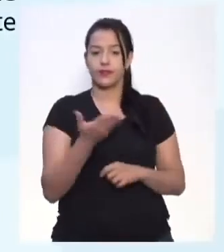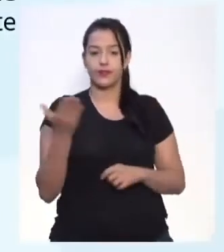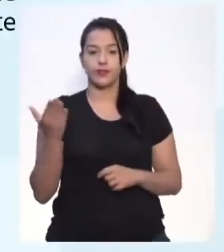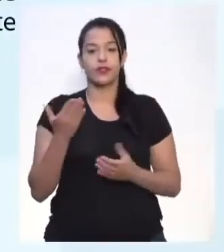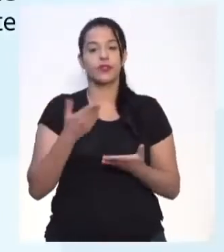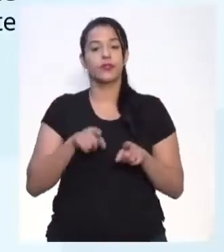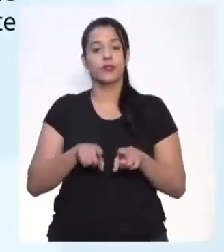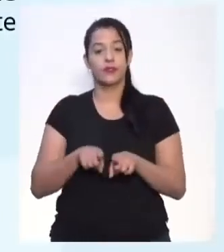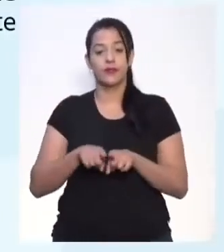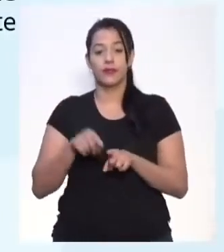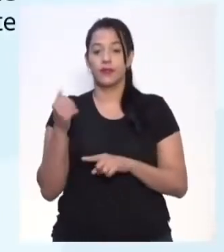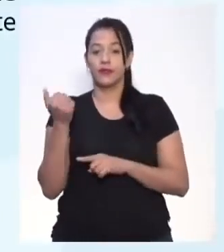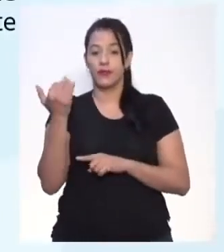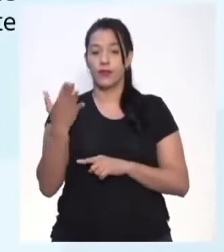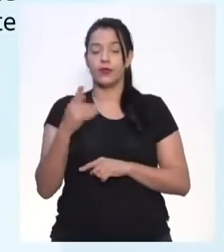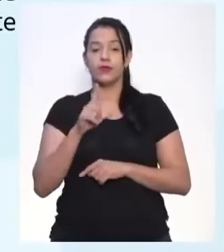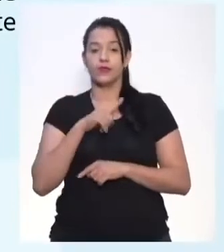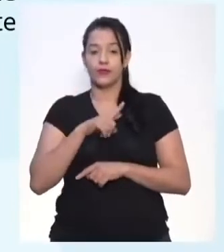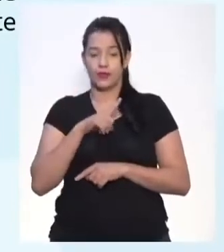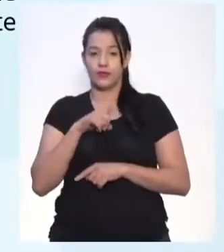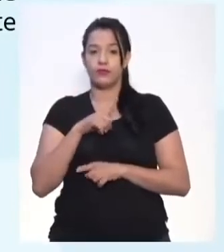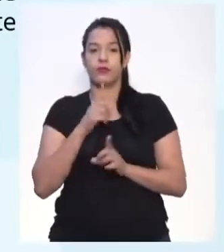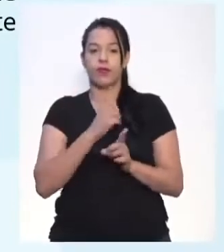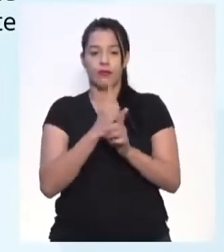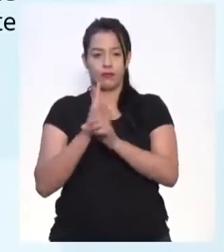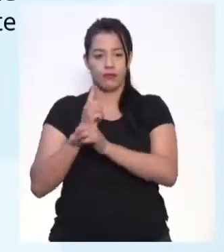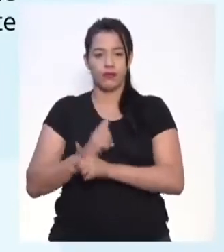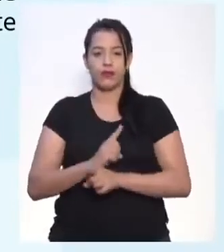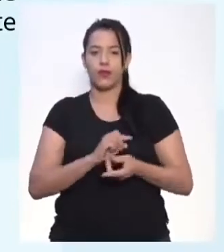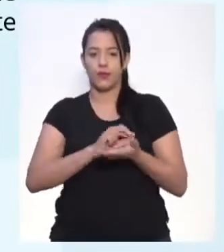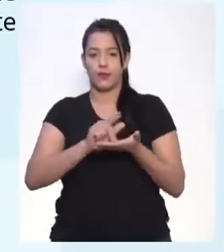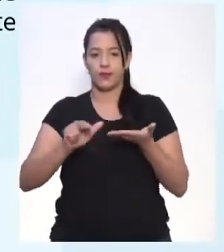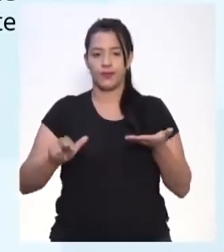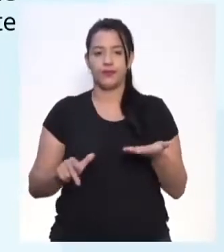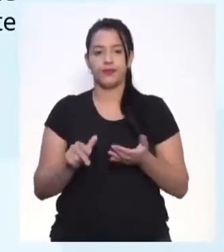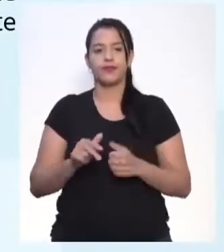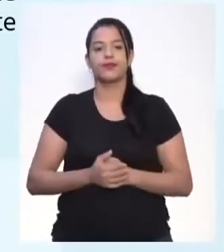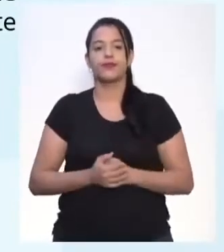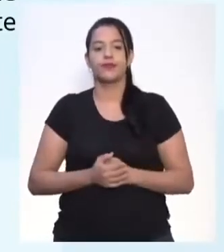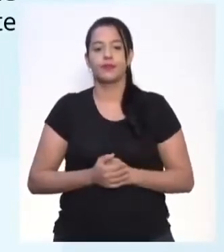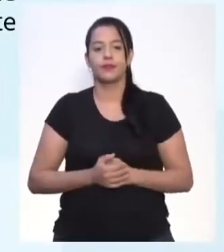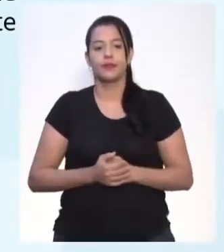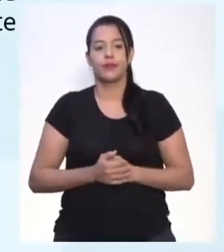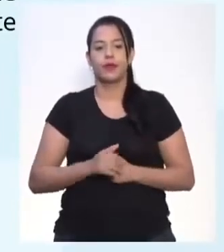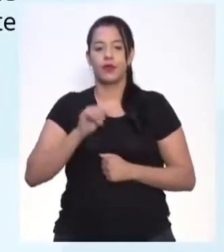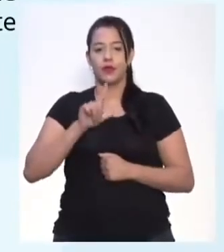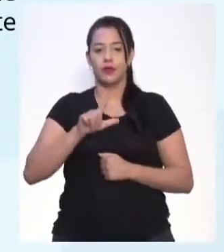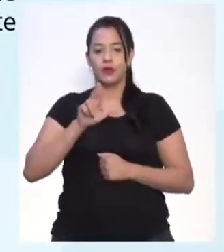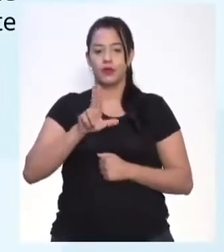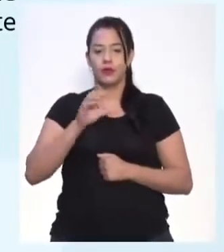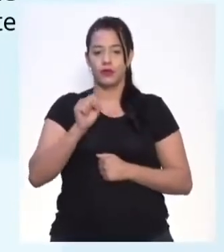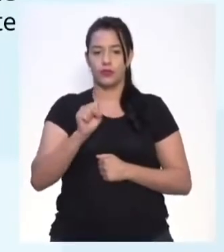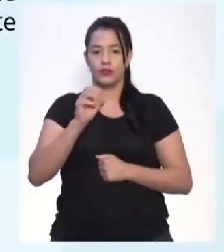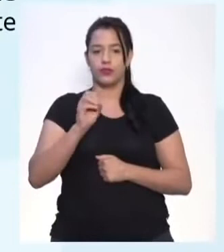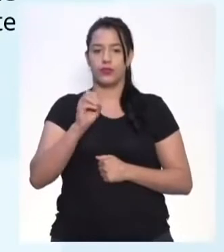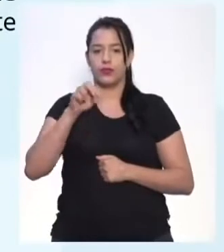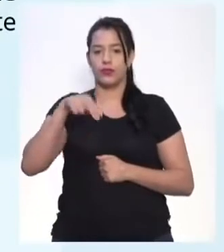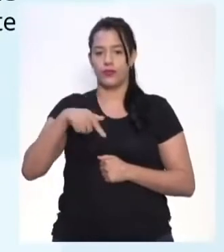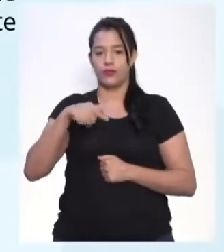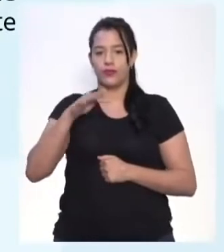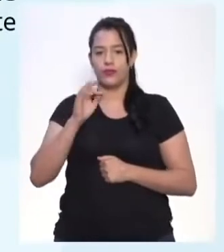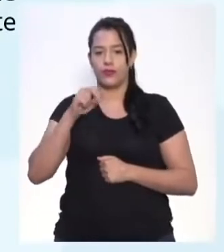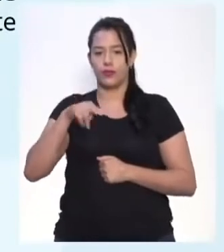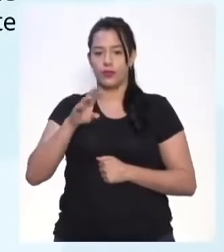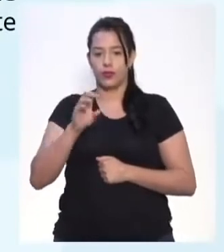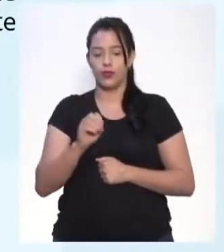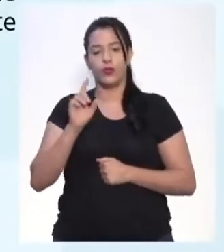fora também, vocês vão encontrar muitas vezes, tá? Andréia, você pode ler, por favor? Vamos lá. Lusófonos.